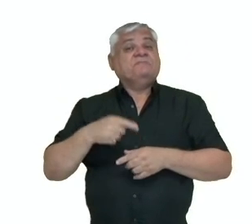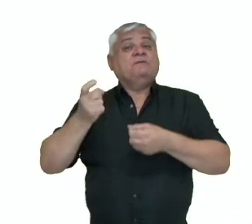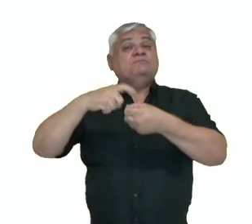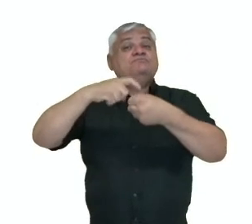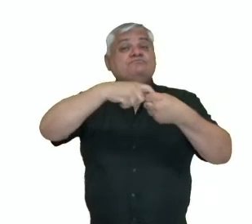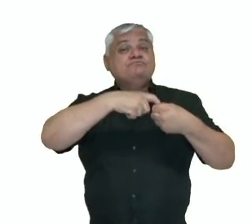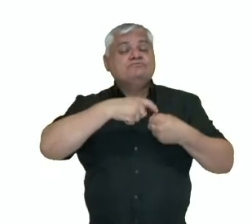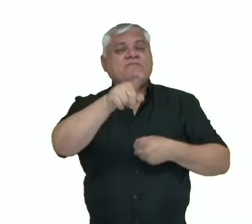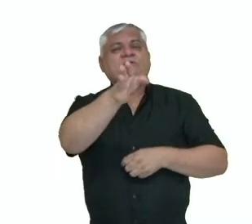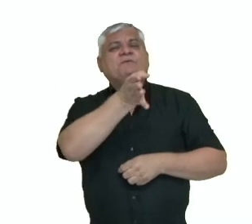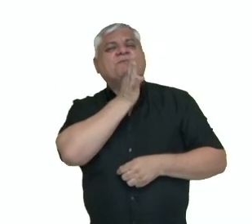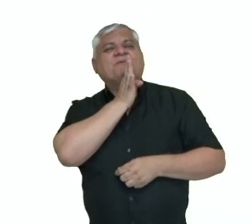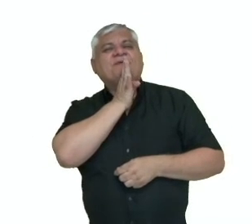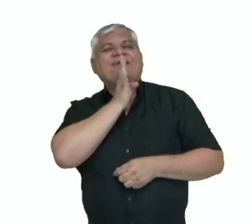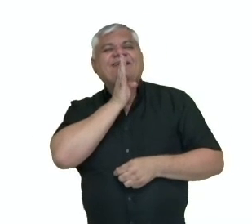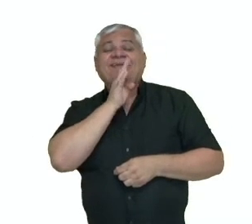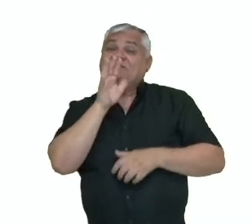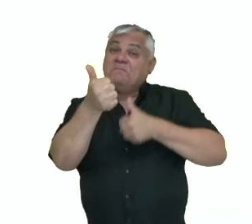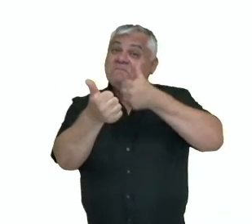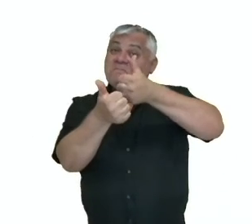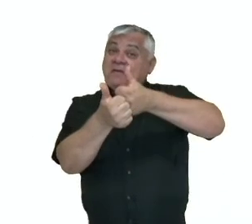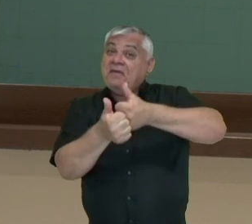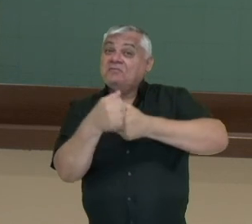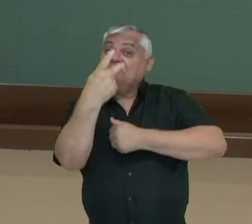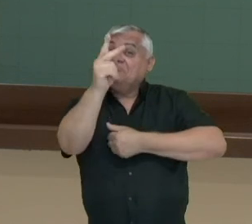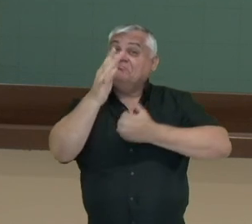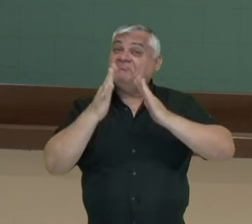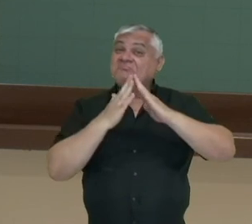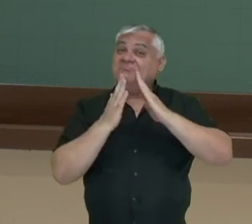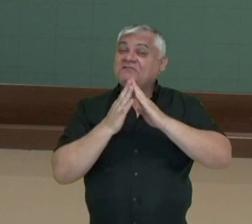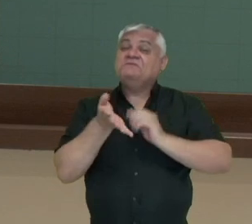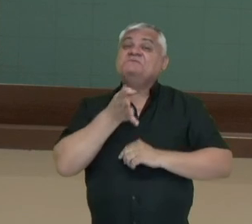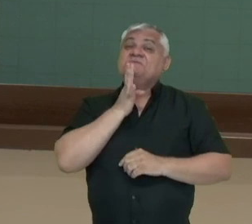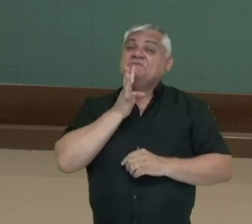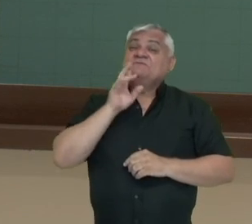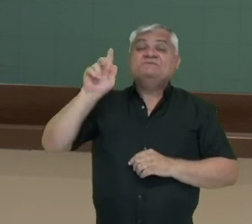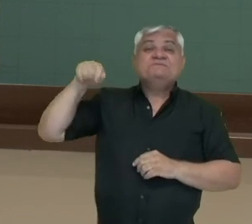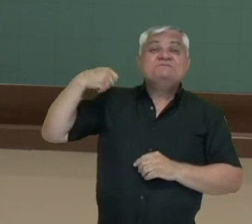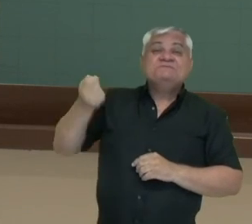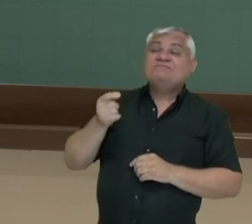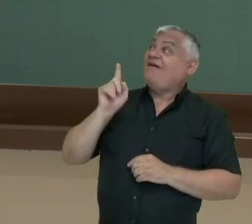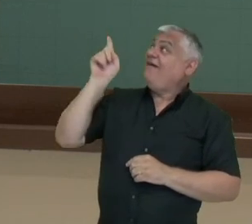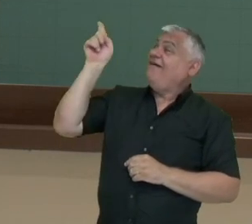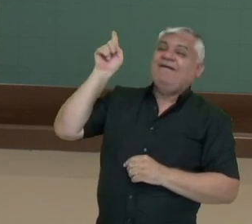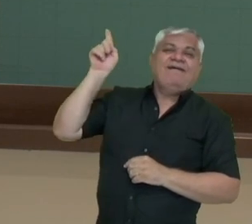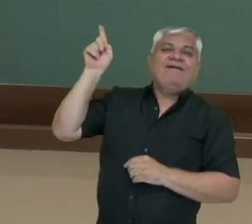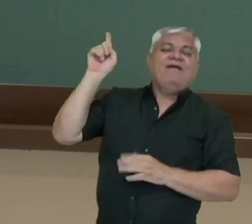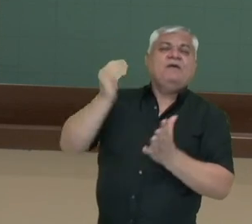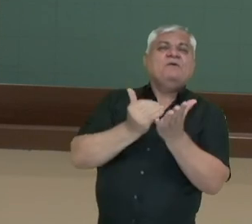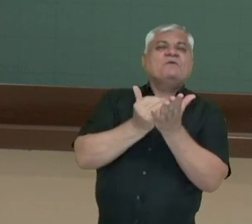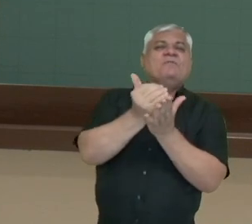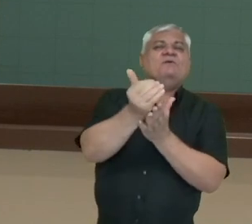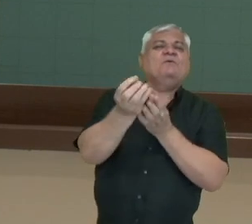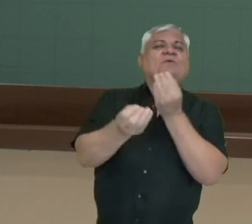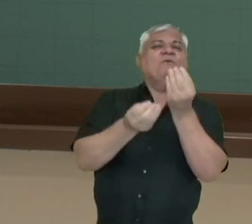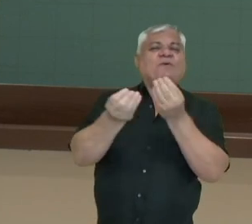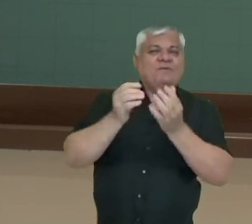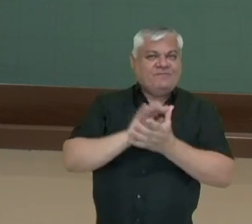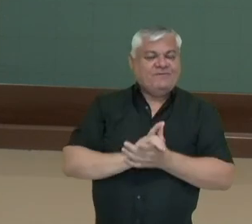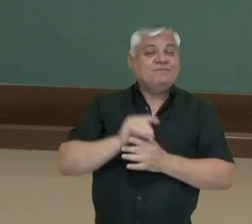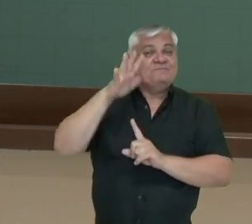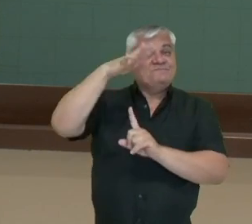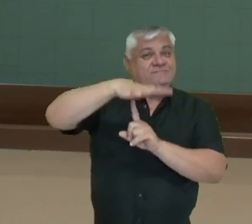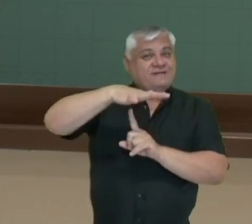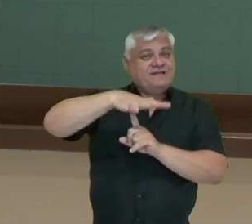Talvez vocês localizem alguma que fica próximo de vocês e alguma que vocês conhecem, né? que ele começou exatamente no